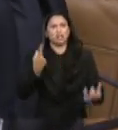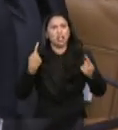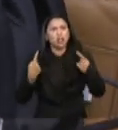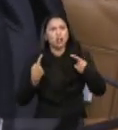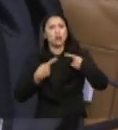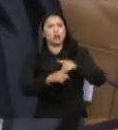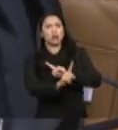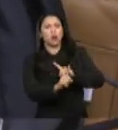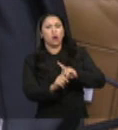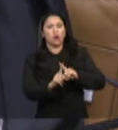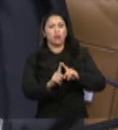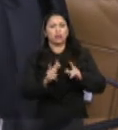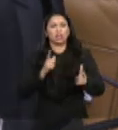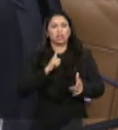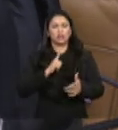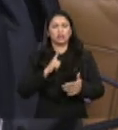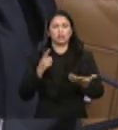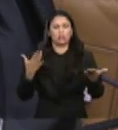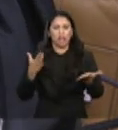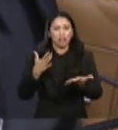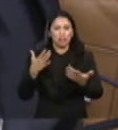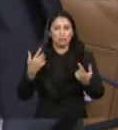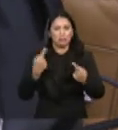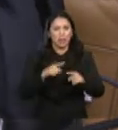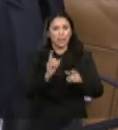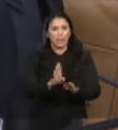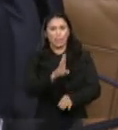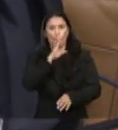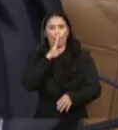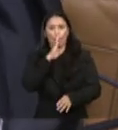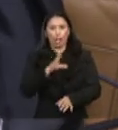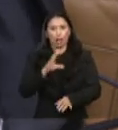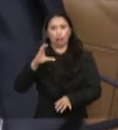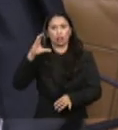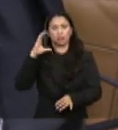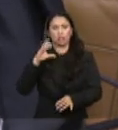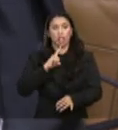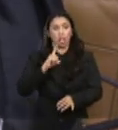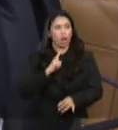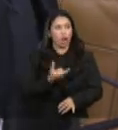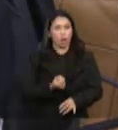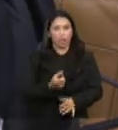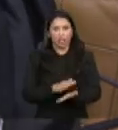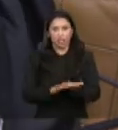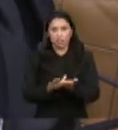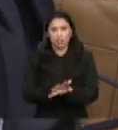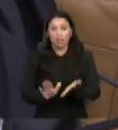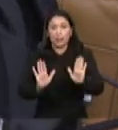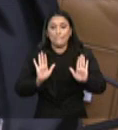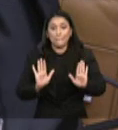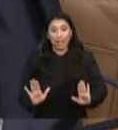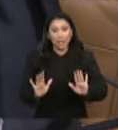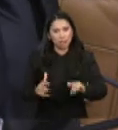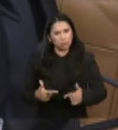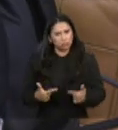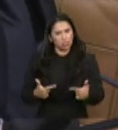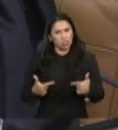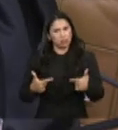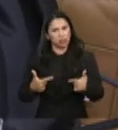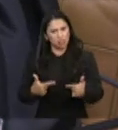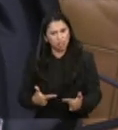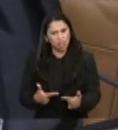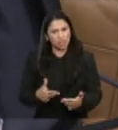levam os que não desalentam os que não emudecem os que não se acovardam mas resistem